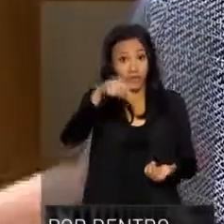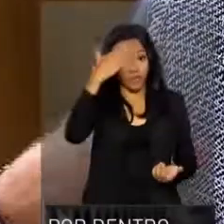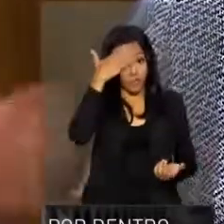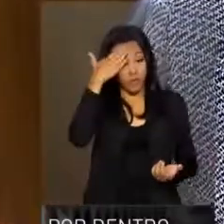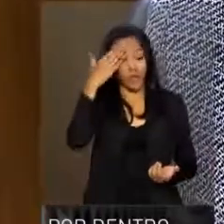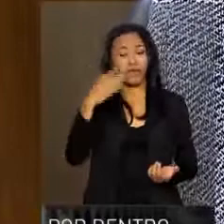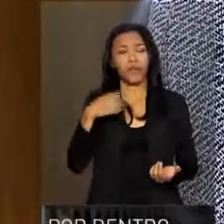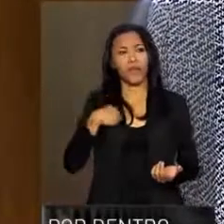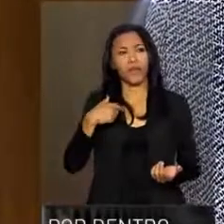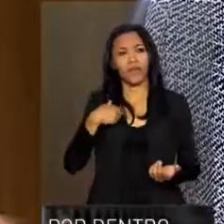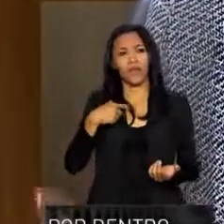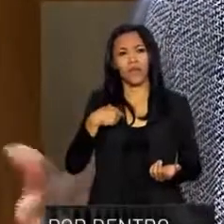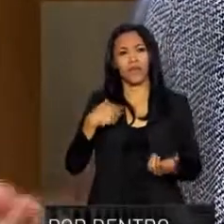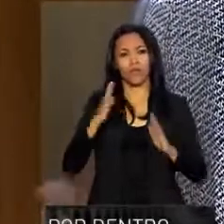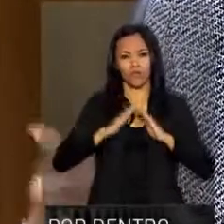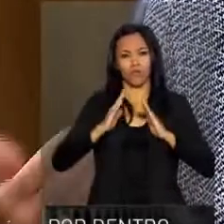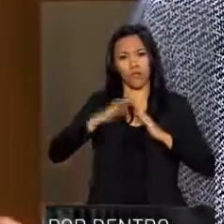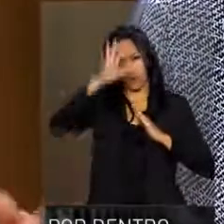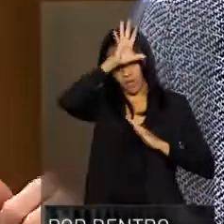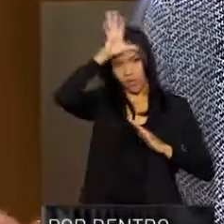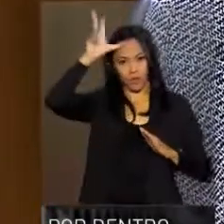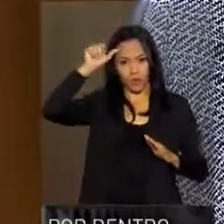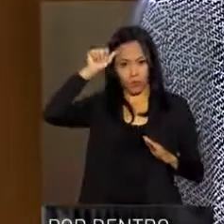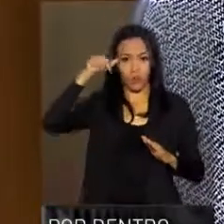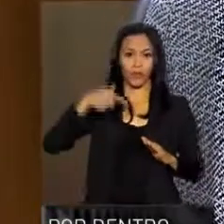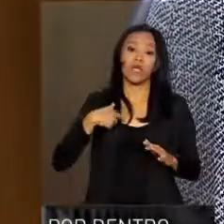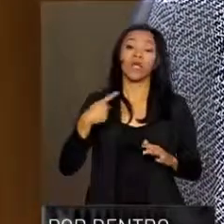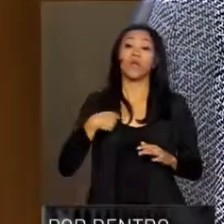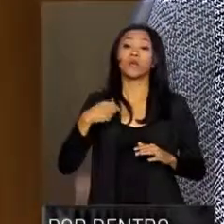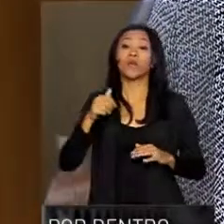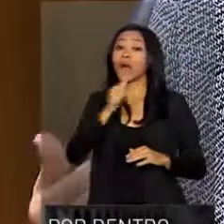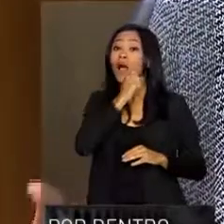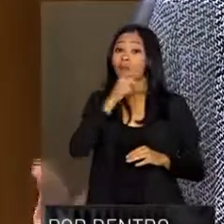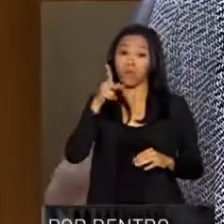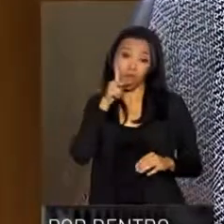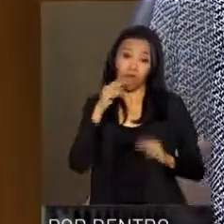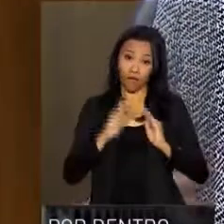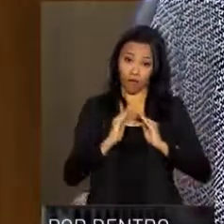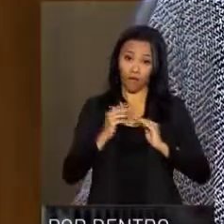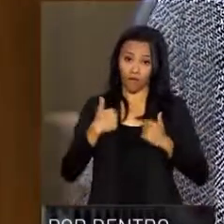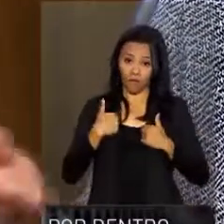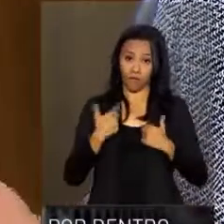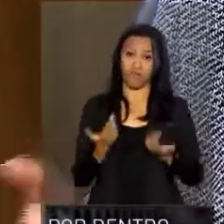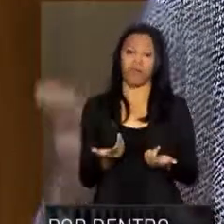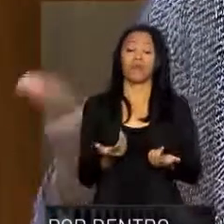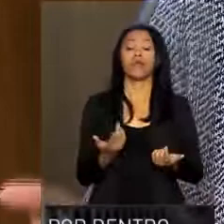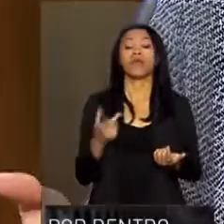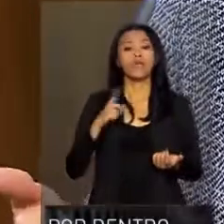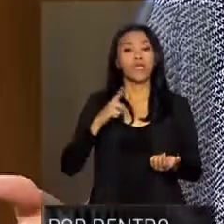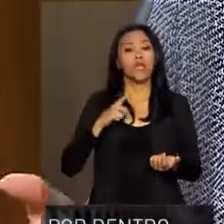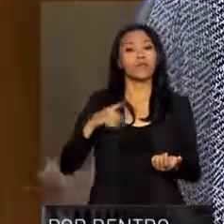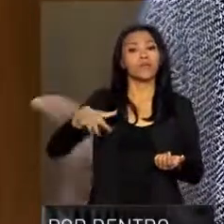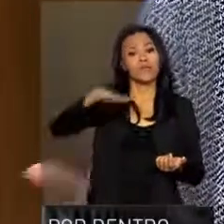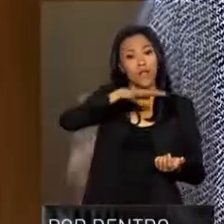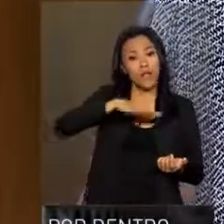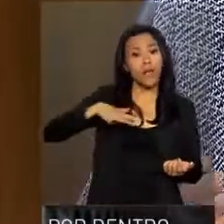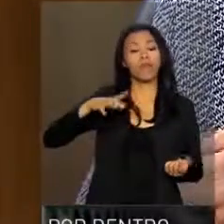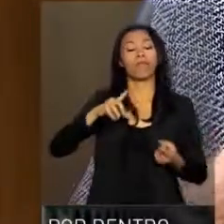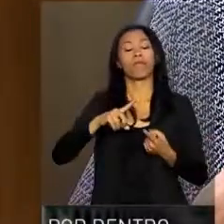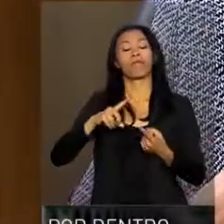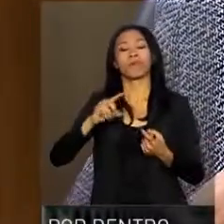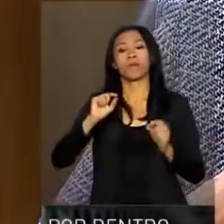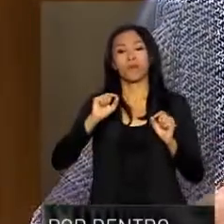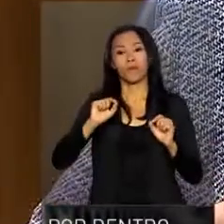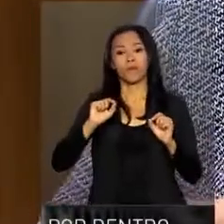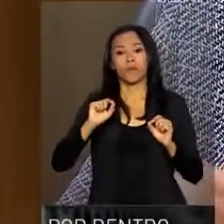lembro um pouquinho eu sou da amazônia também eu sou do estado amapá é e ali nós temos ali na amazônia no ato também não é a